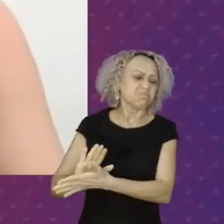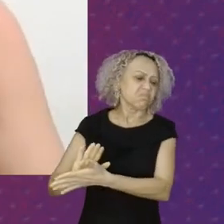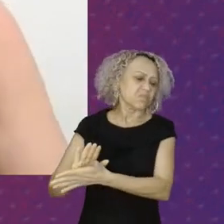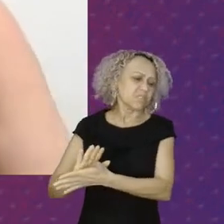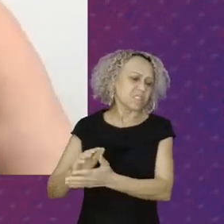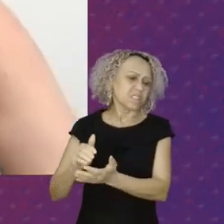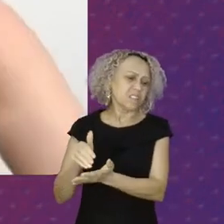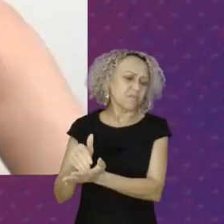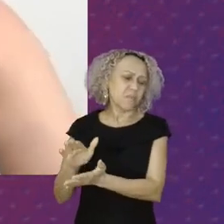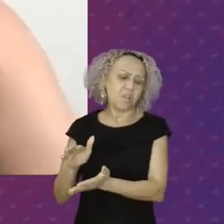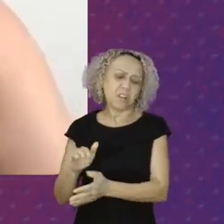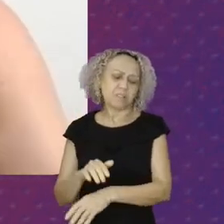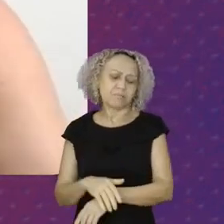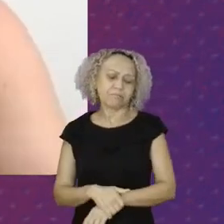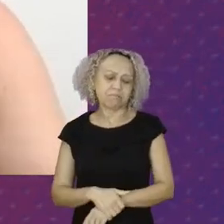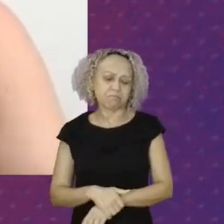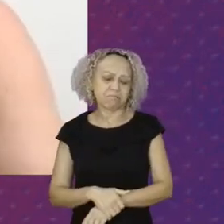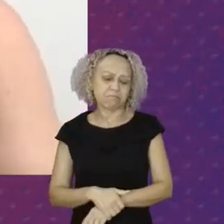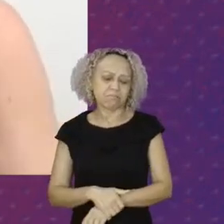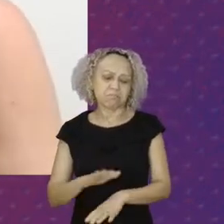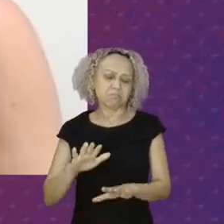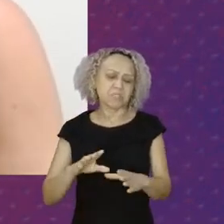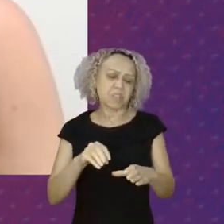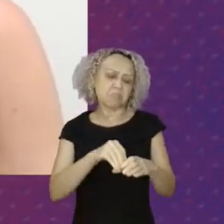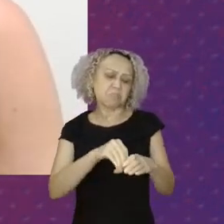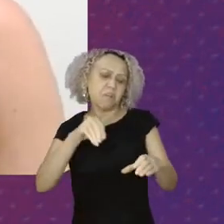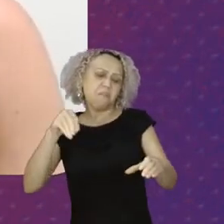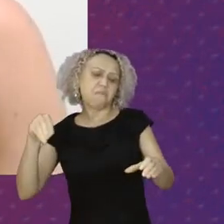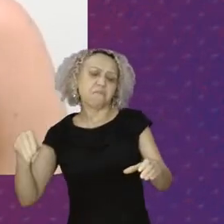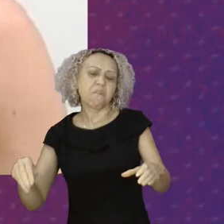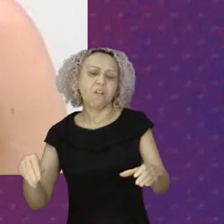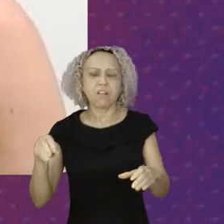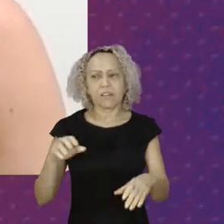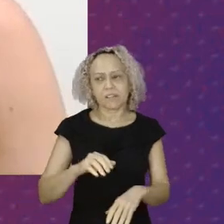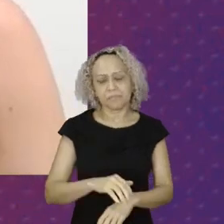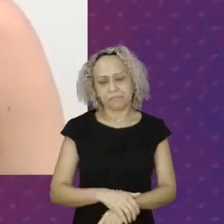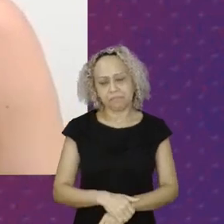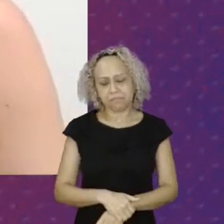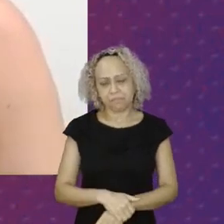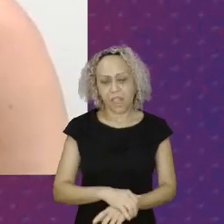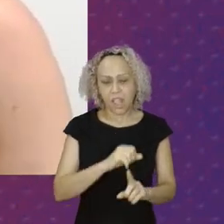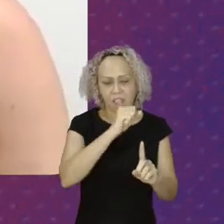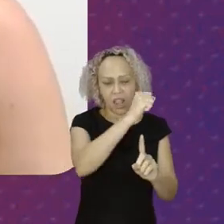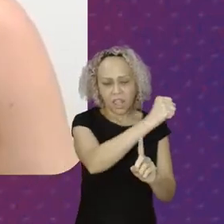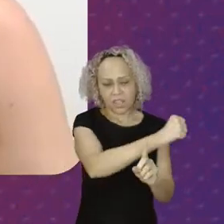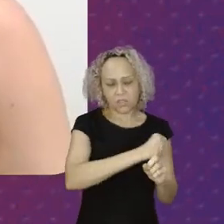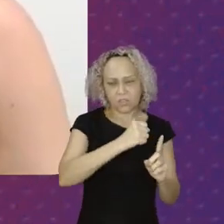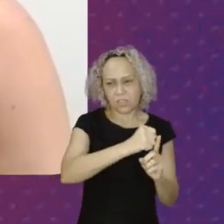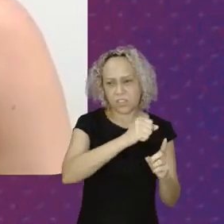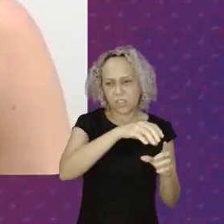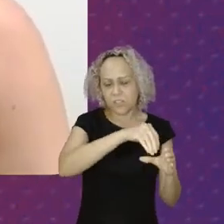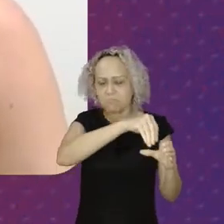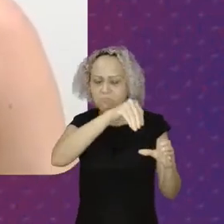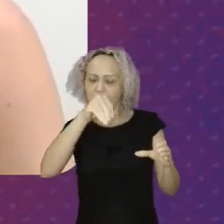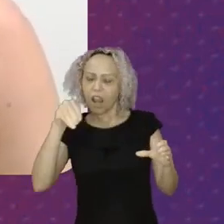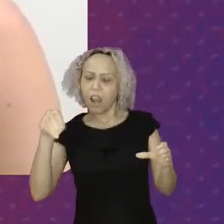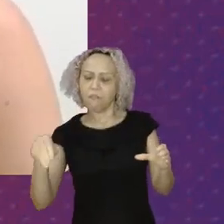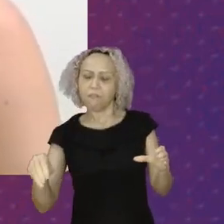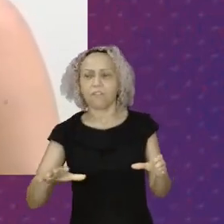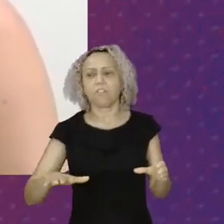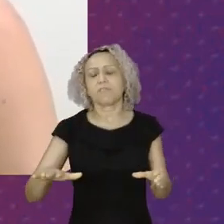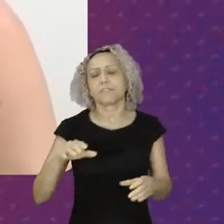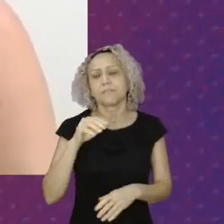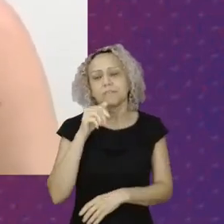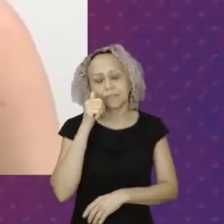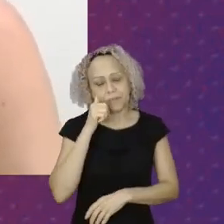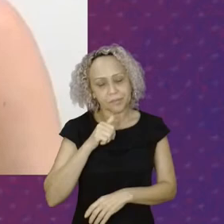ao mesmo tempo, ao analisarmos os tratados feministas